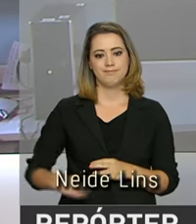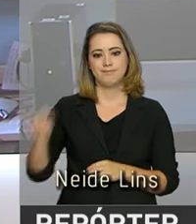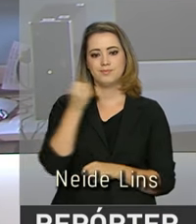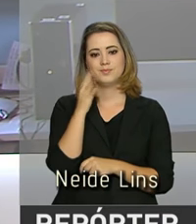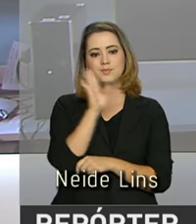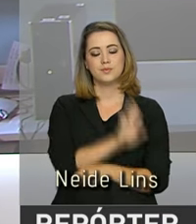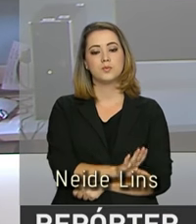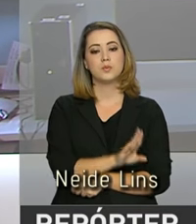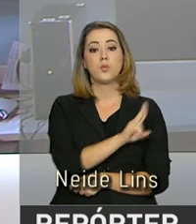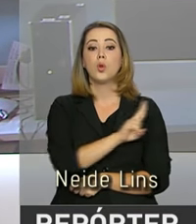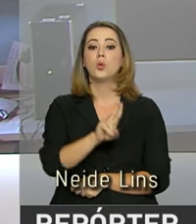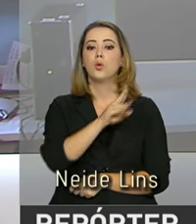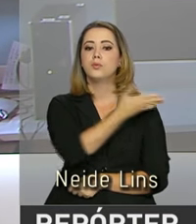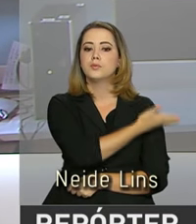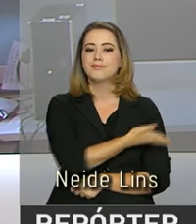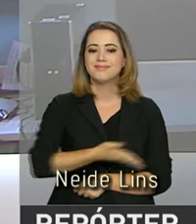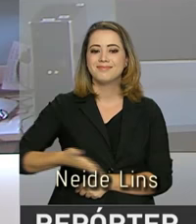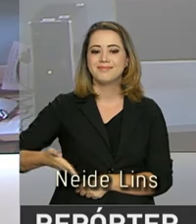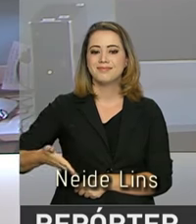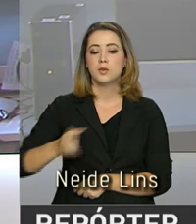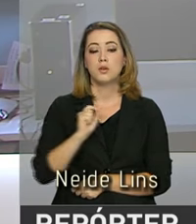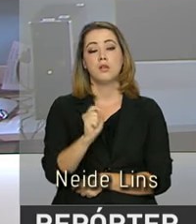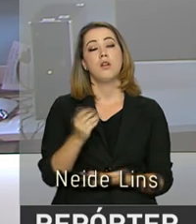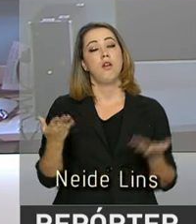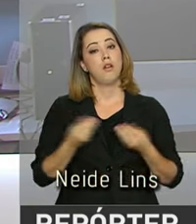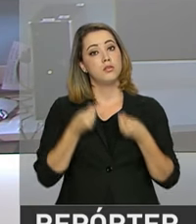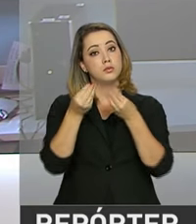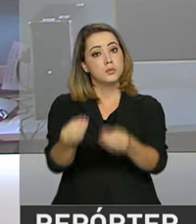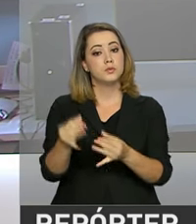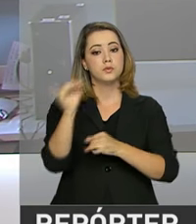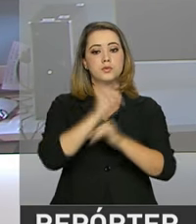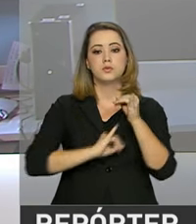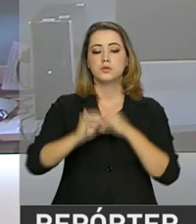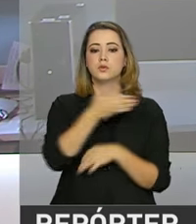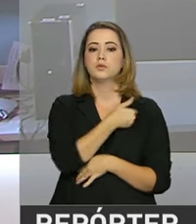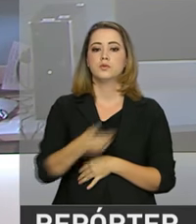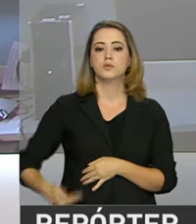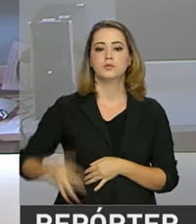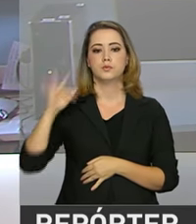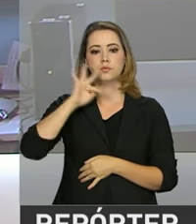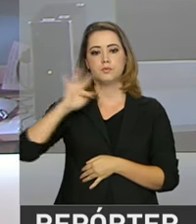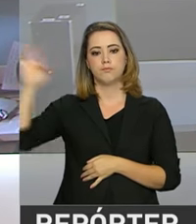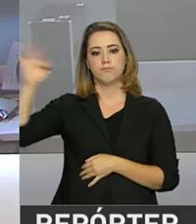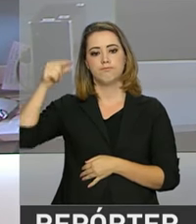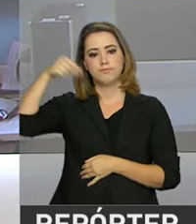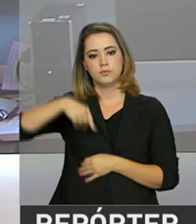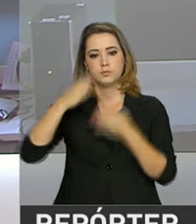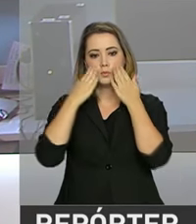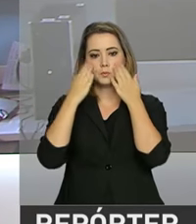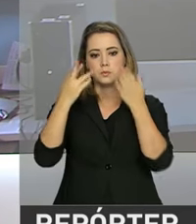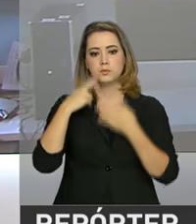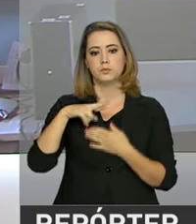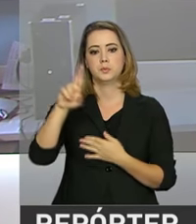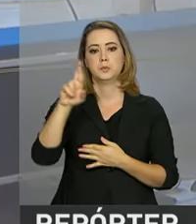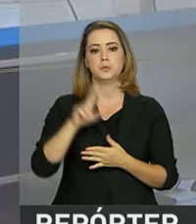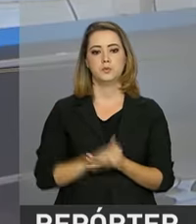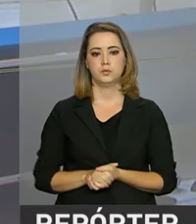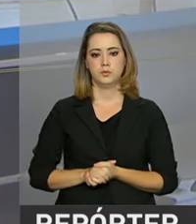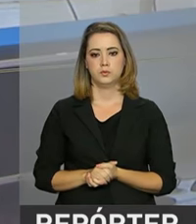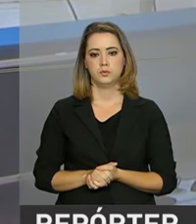Olá, boa tarde. Eu sou Roberto Camargo e a partir de agora trago para você as notícias do governo federal aqui no Repórter